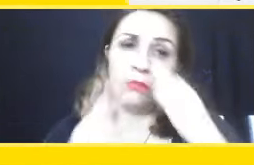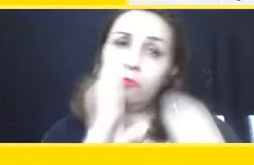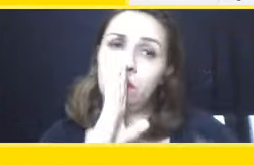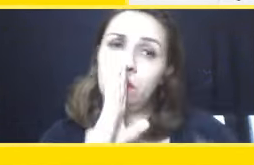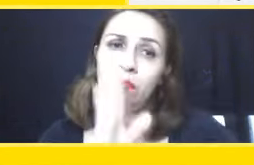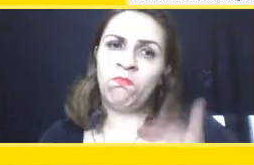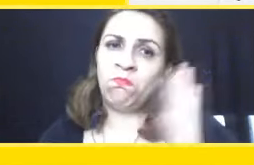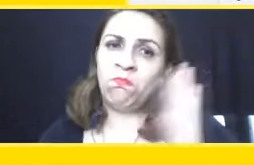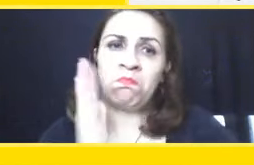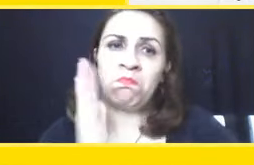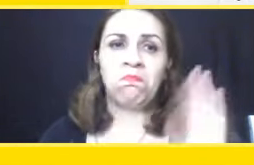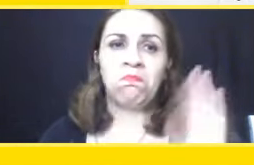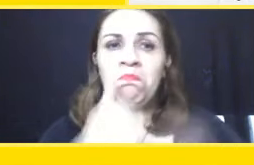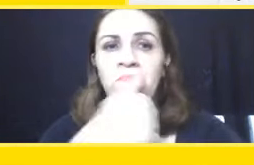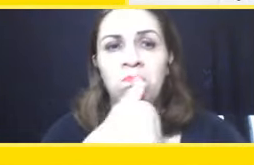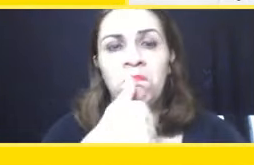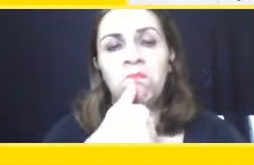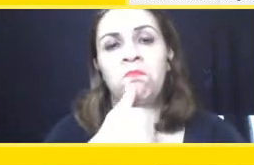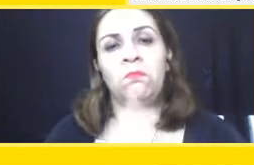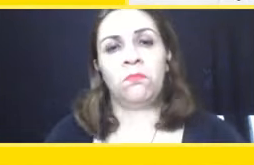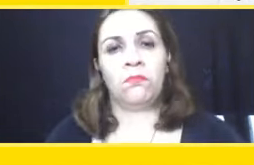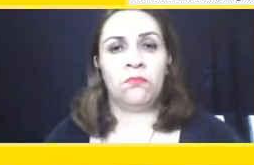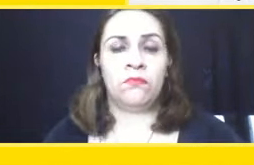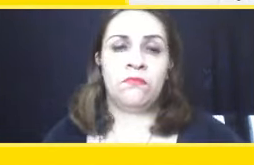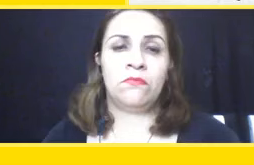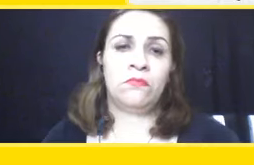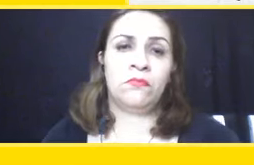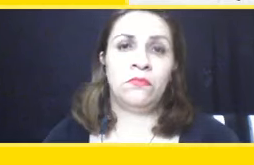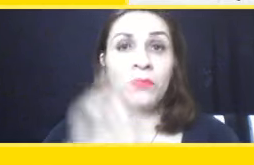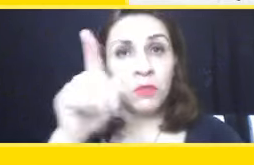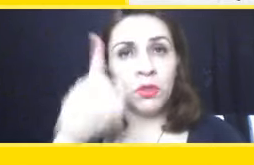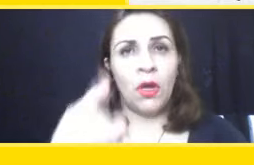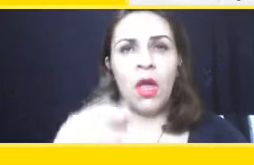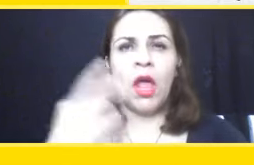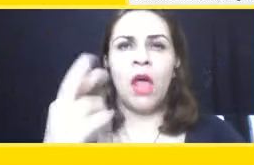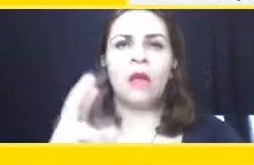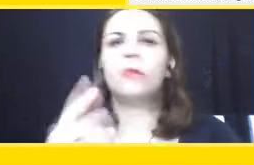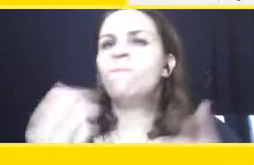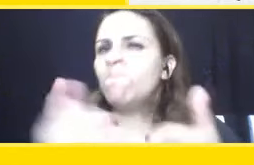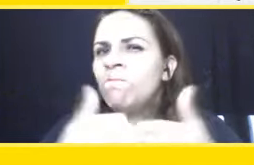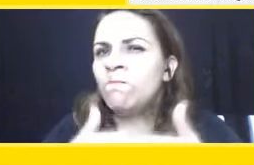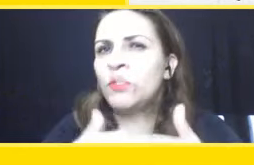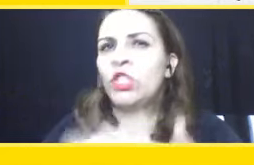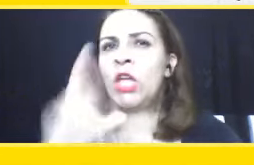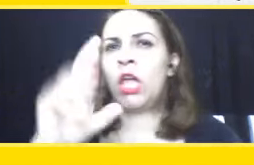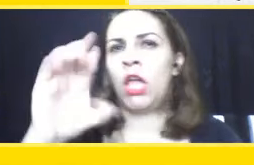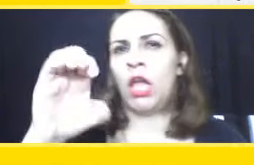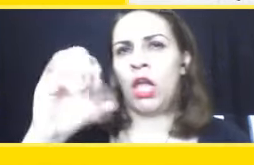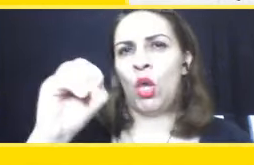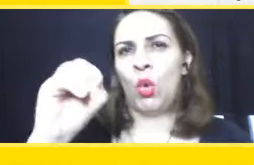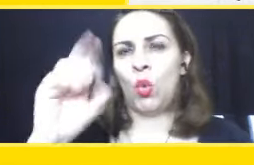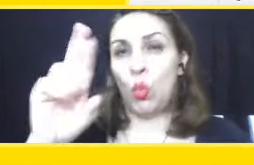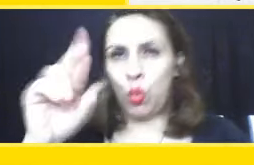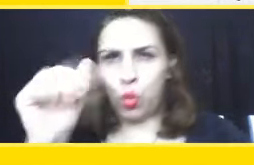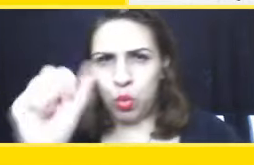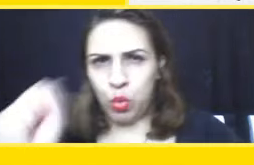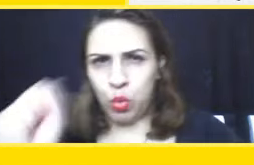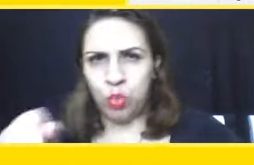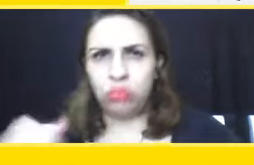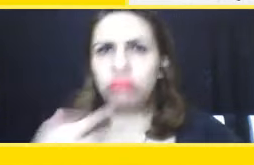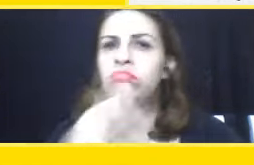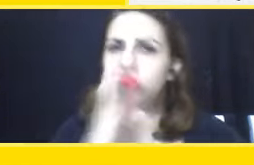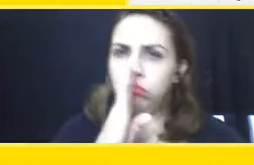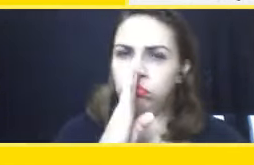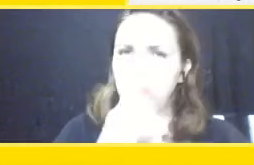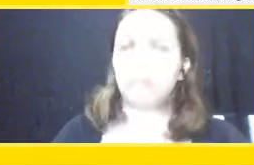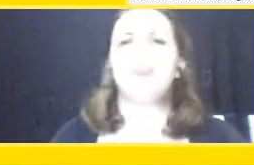cumpre, né? Você vai se discutir no recurso. O governador Ibaneis corretamente recorreu dessa decisão,